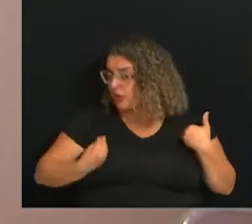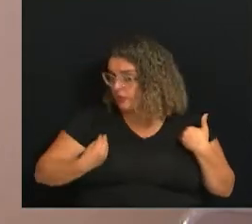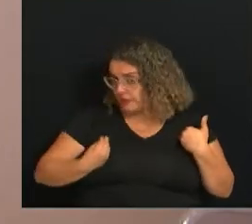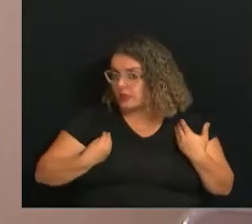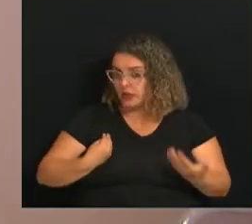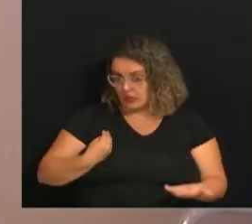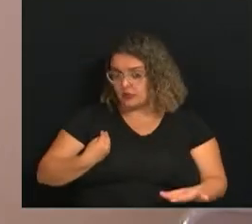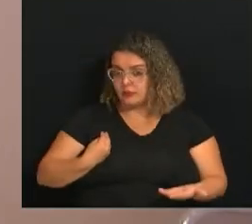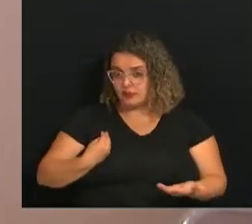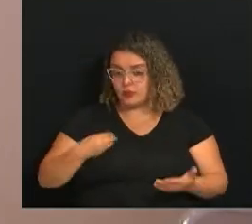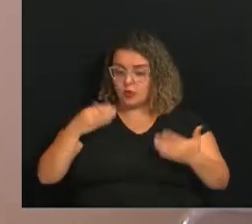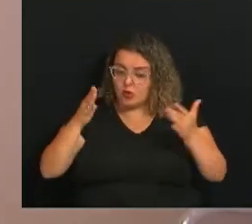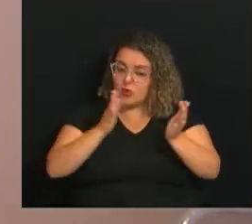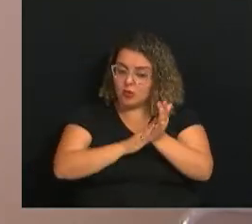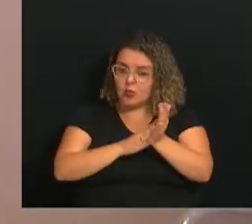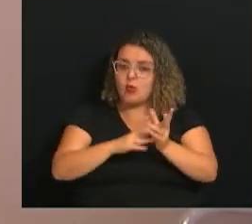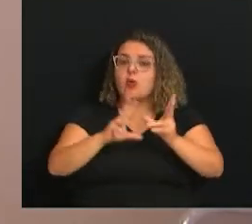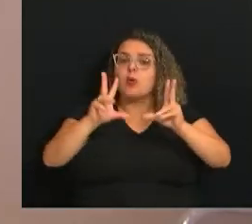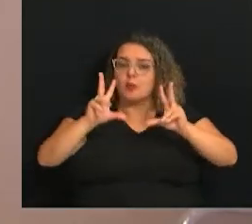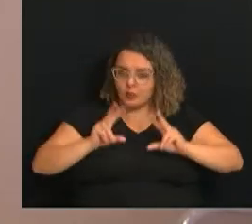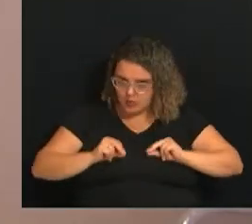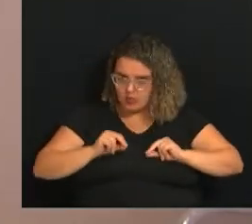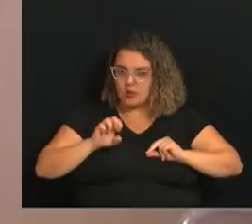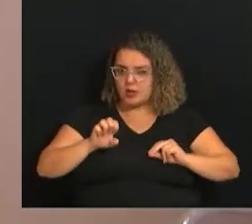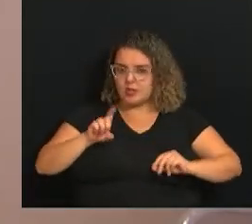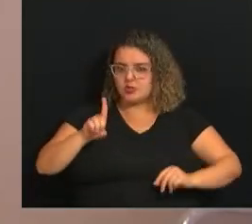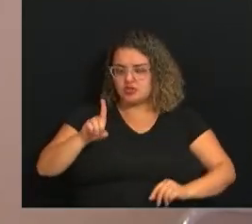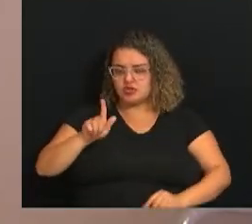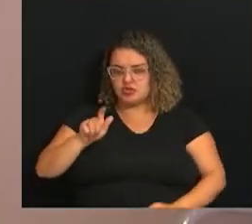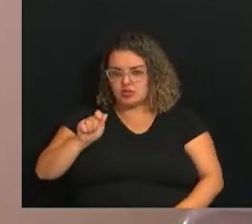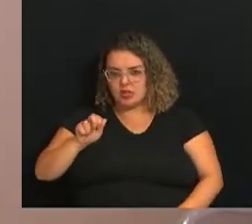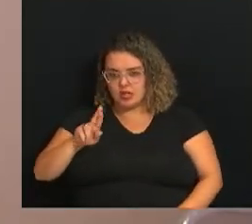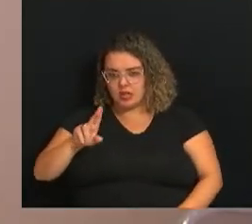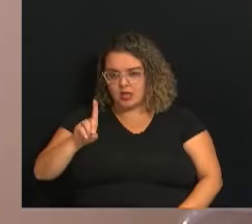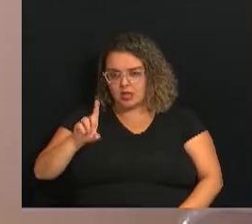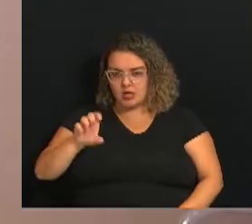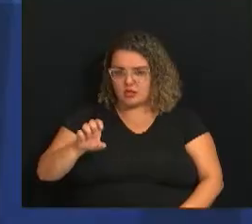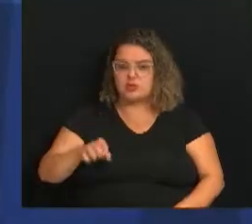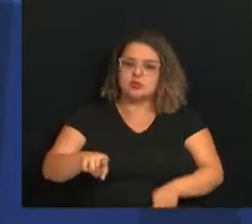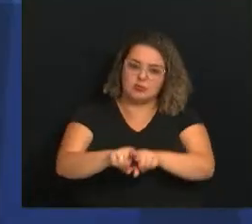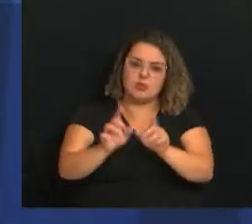homenagem é uma homenagem merecida para o senhor Edgar, e também para o Grupo Primavera.